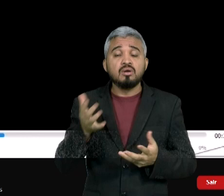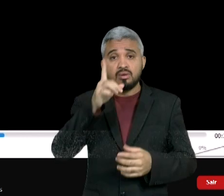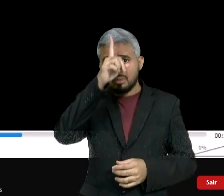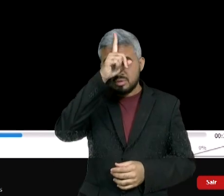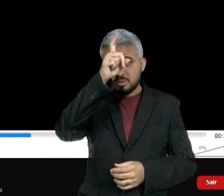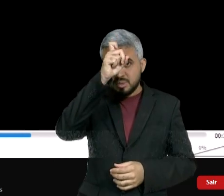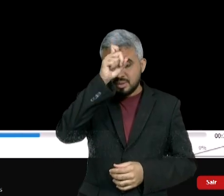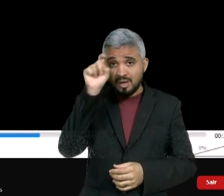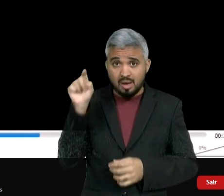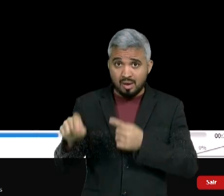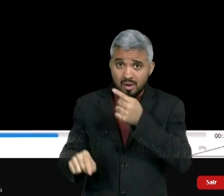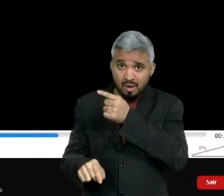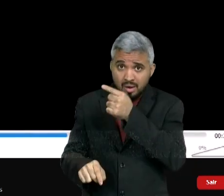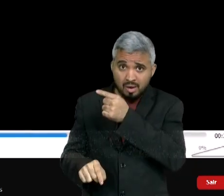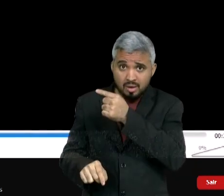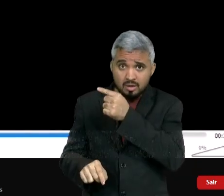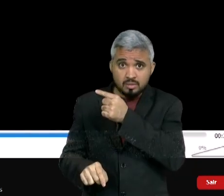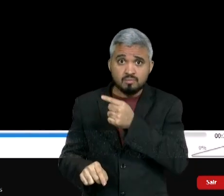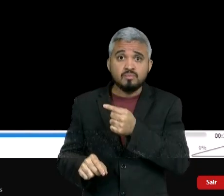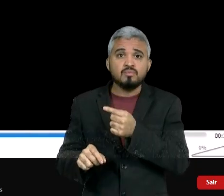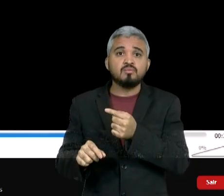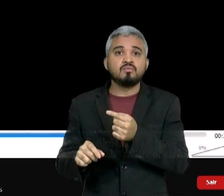prefeito Bright servindo